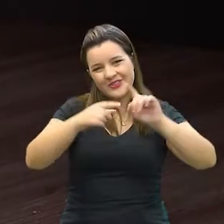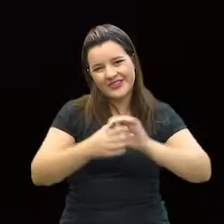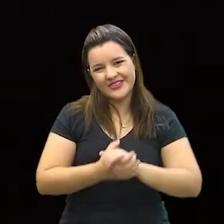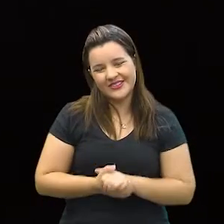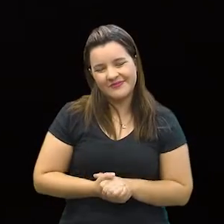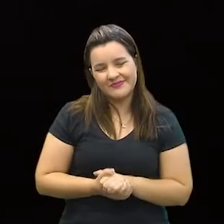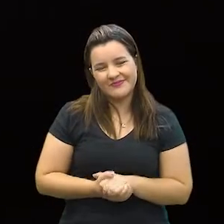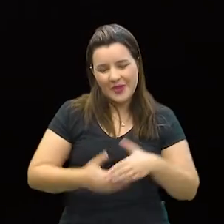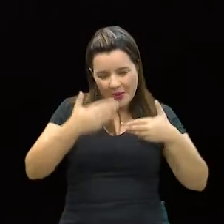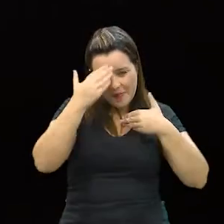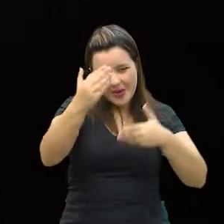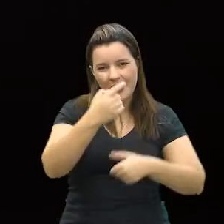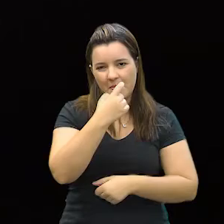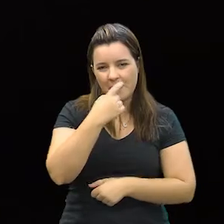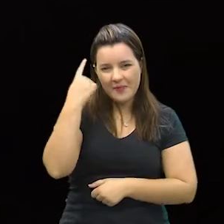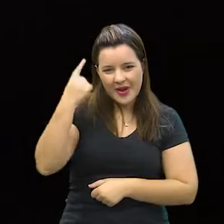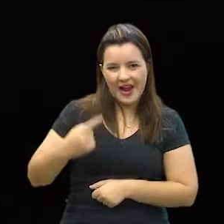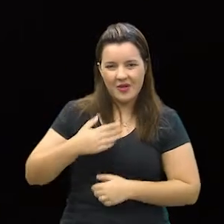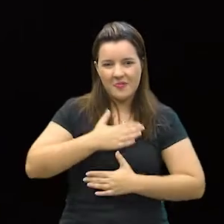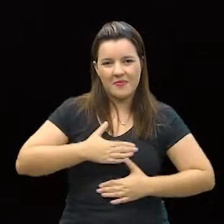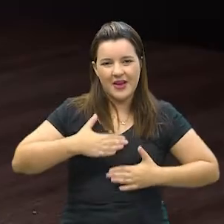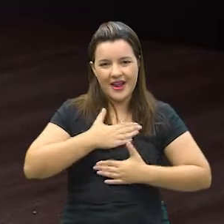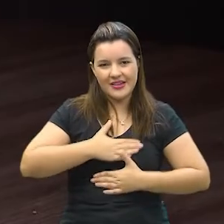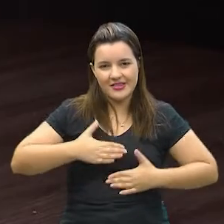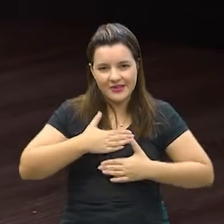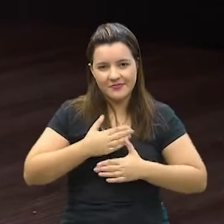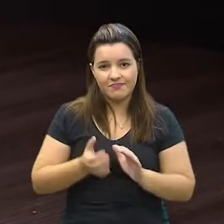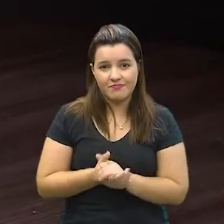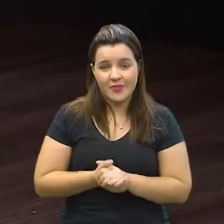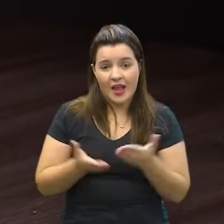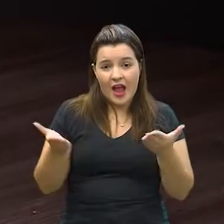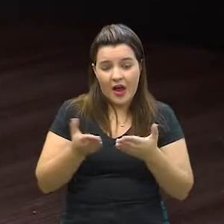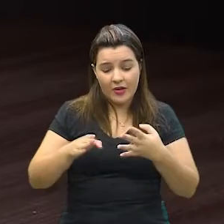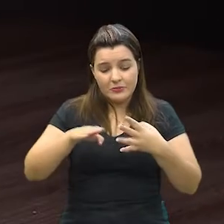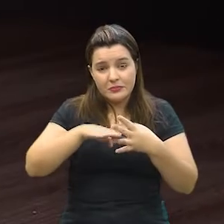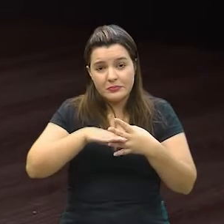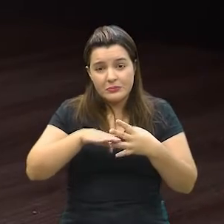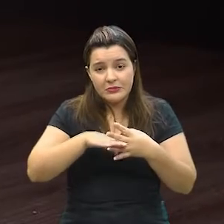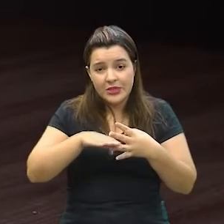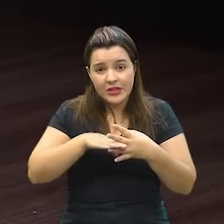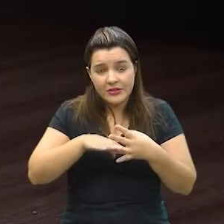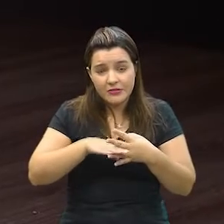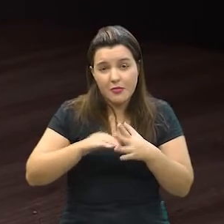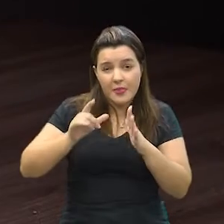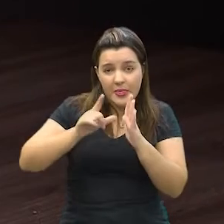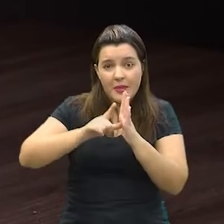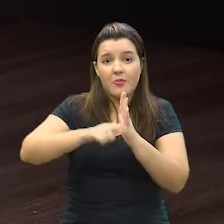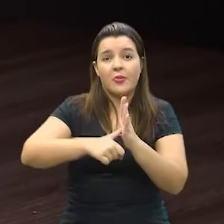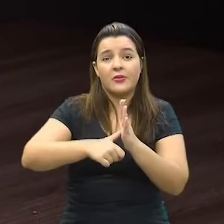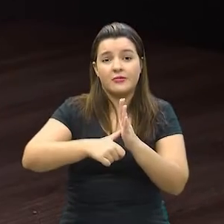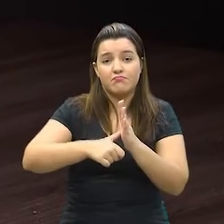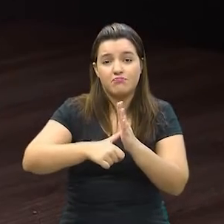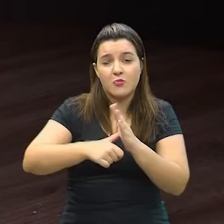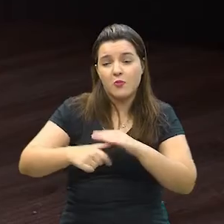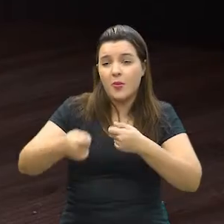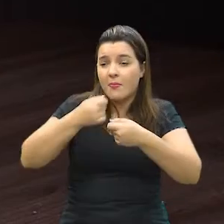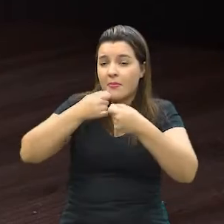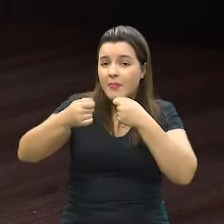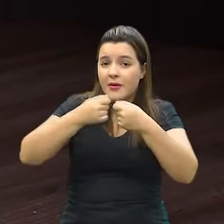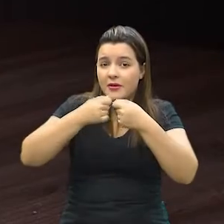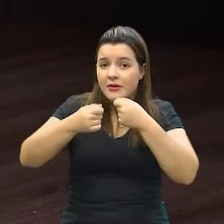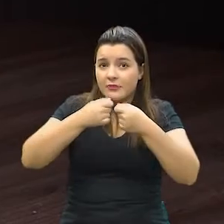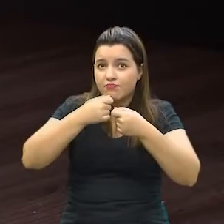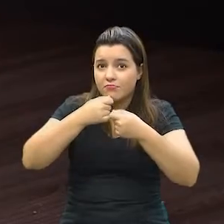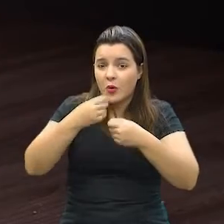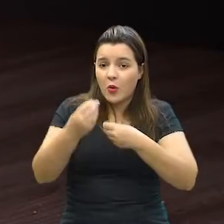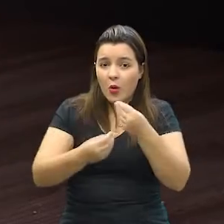viu? Obrigado, Miriam. Foi um prazer. E a gente encerra o primeiro bloco por aqui. Depois do intervalo, a gente vai falar